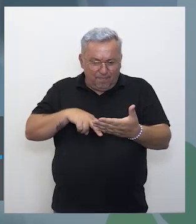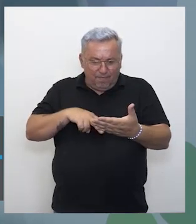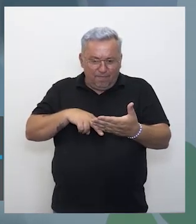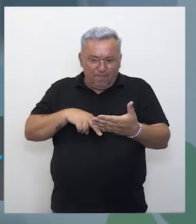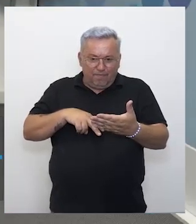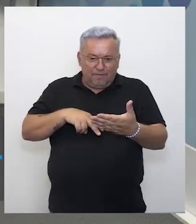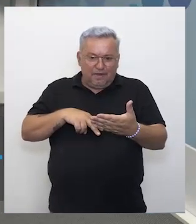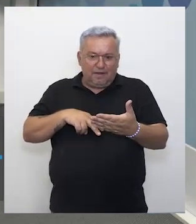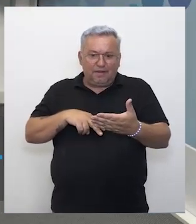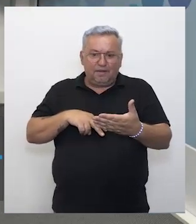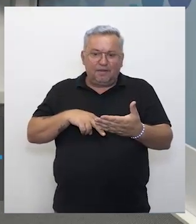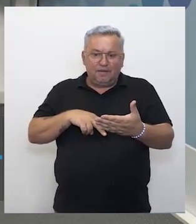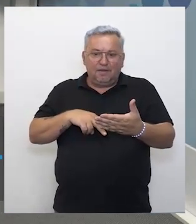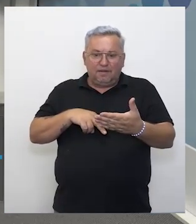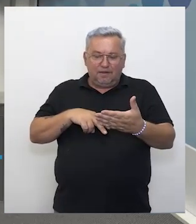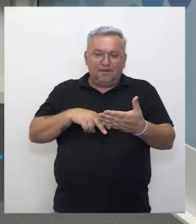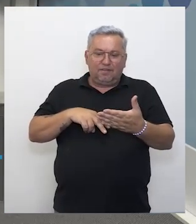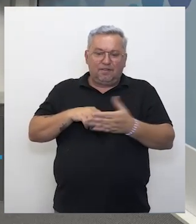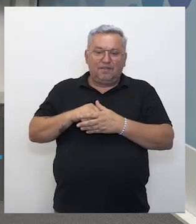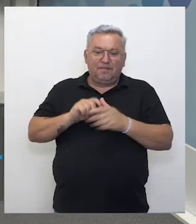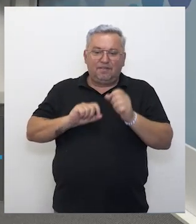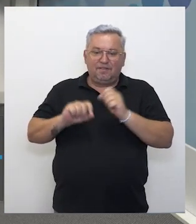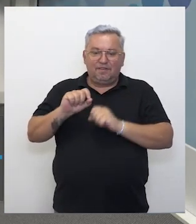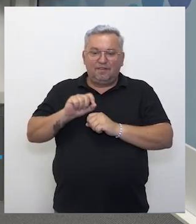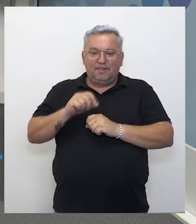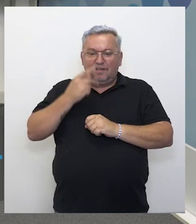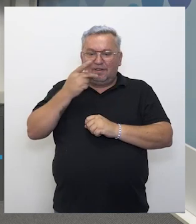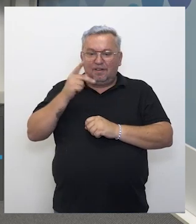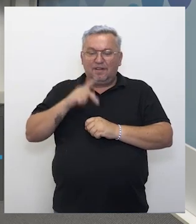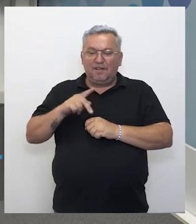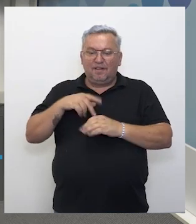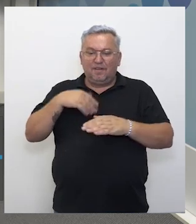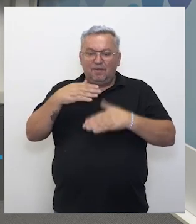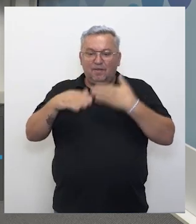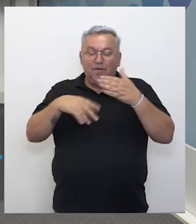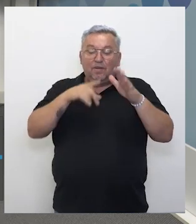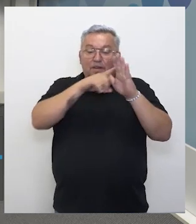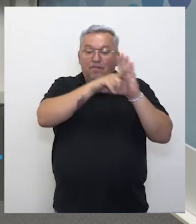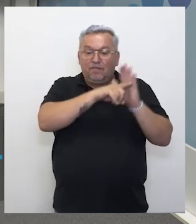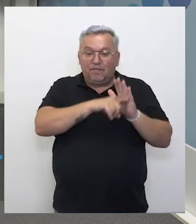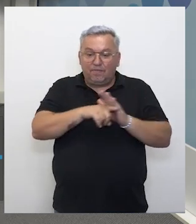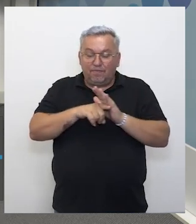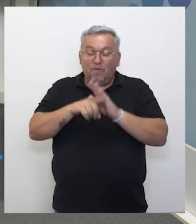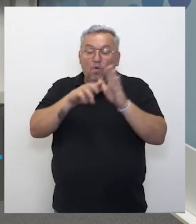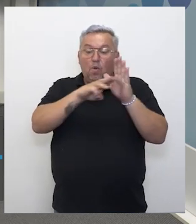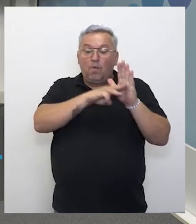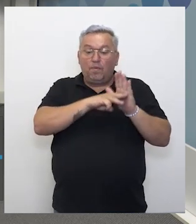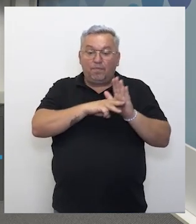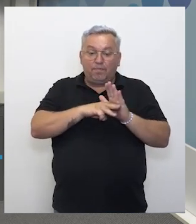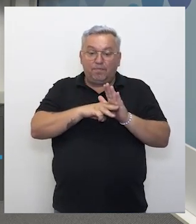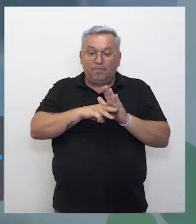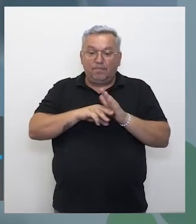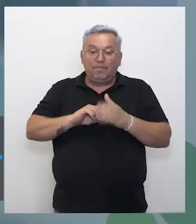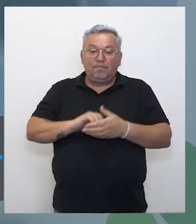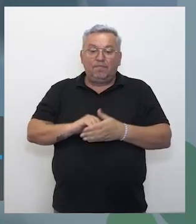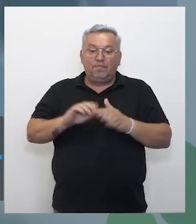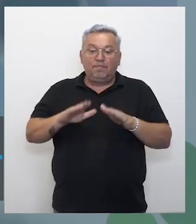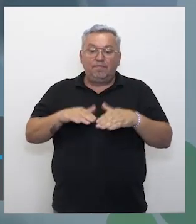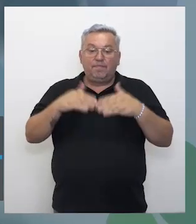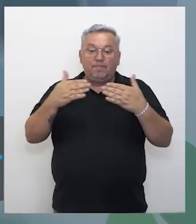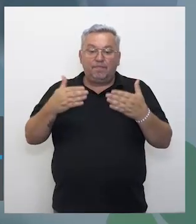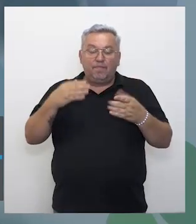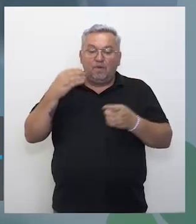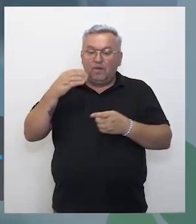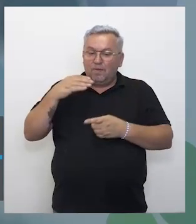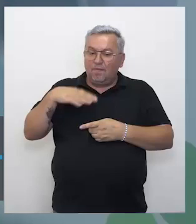Egley, a professora aqui, ela falou processo investigativo com metodologia. Né? Então,